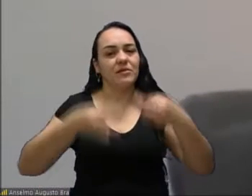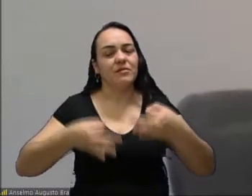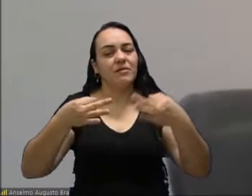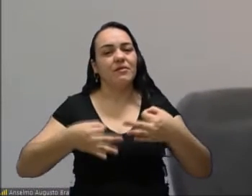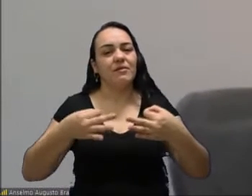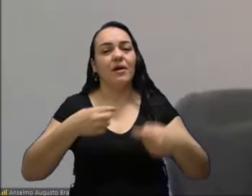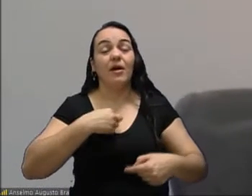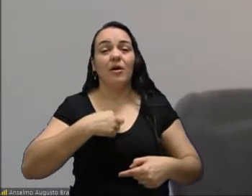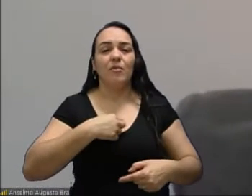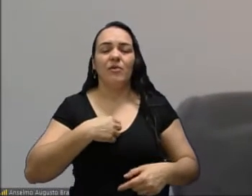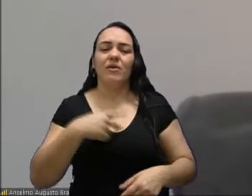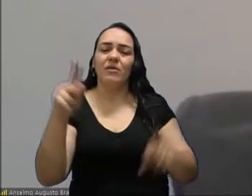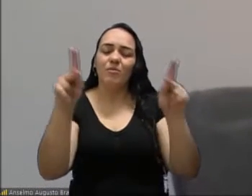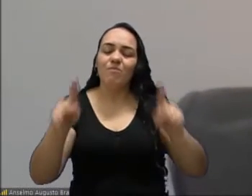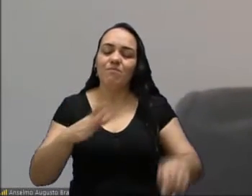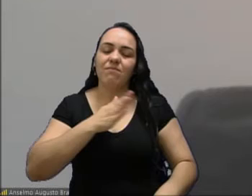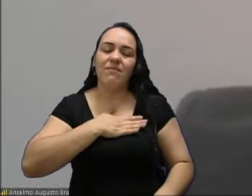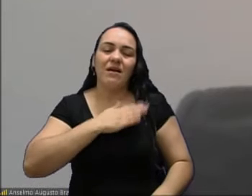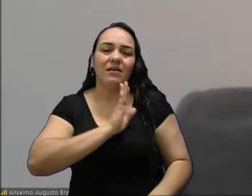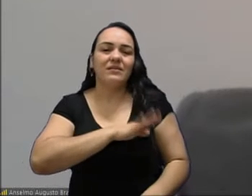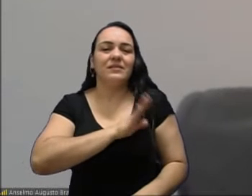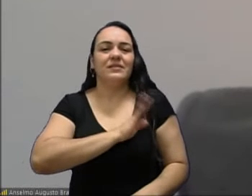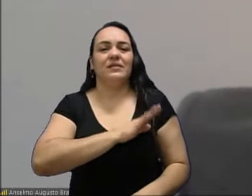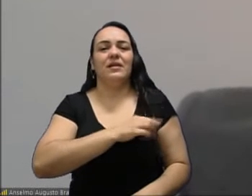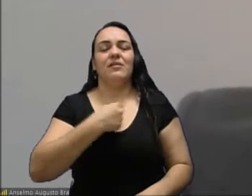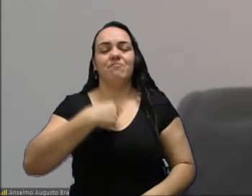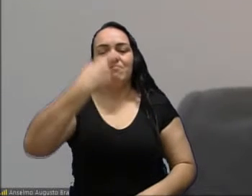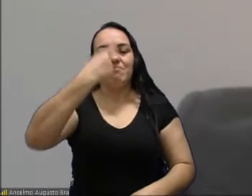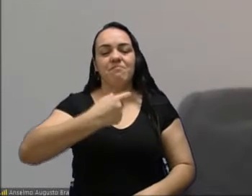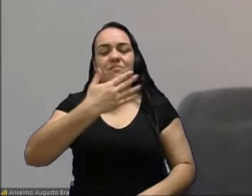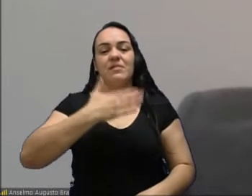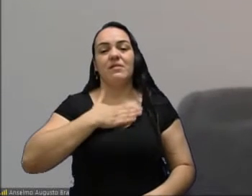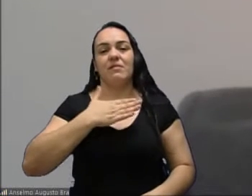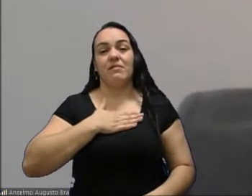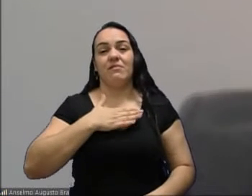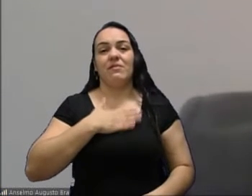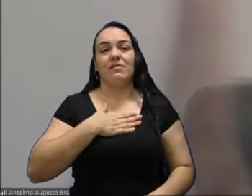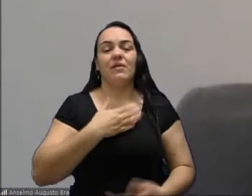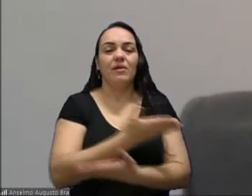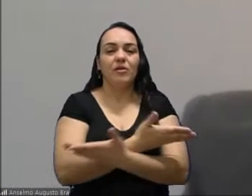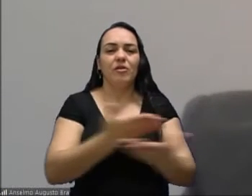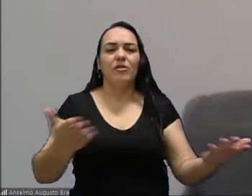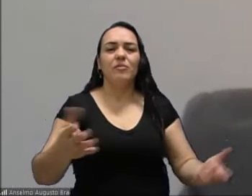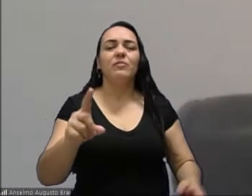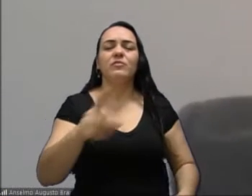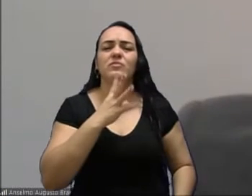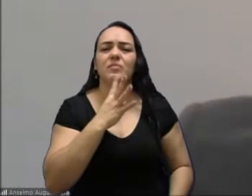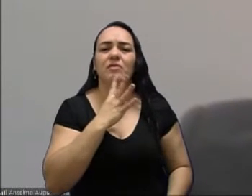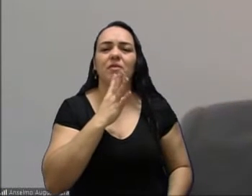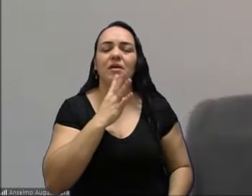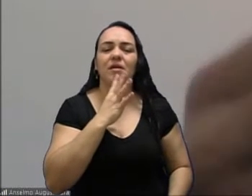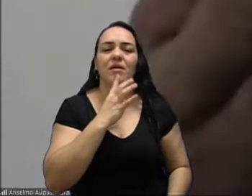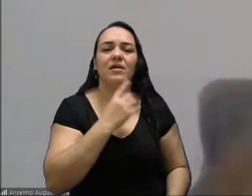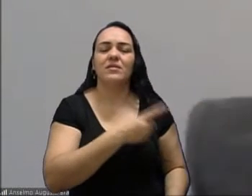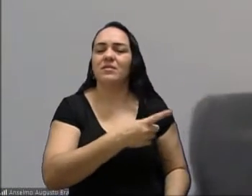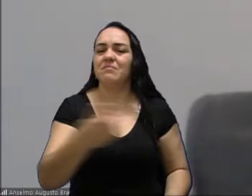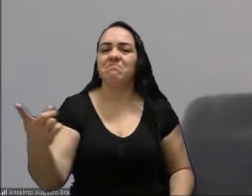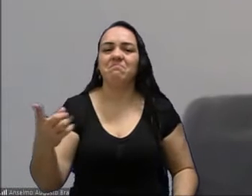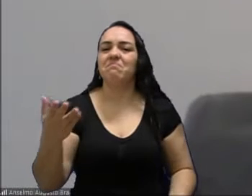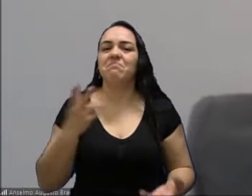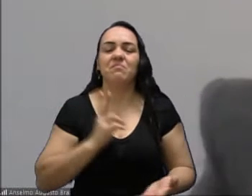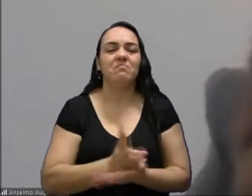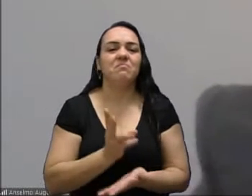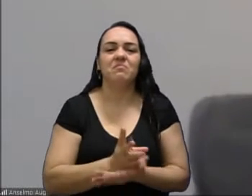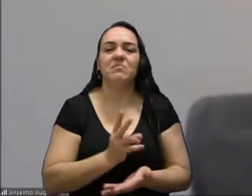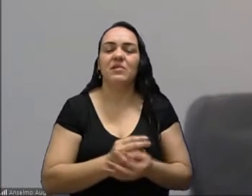a total paz no coração, né, da pessoa que eu sou. E muitos de vocês aí me conhecem pessoalmente, meu Marinho, que tá aí,